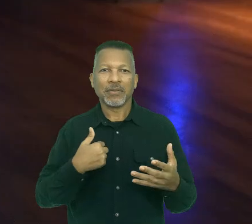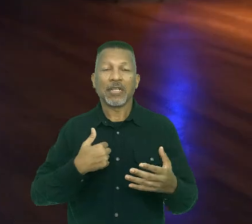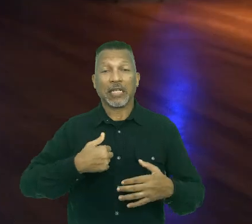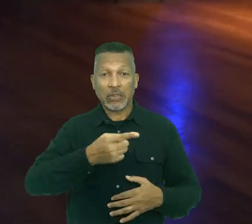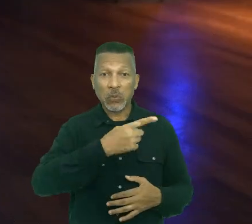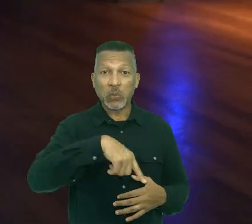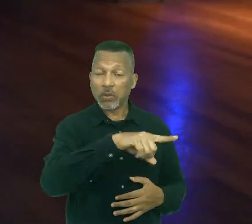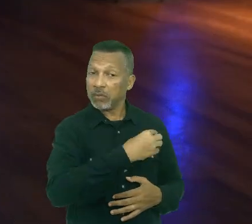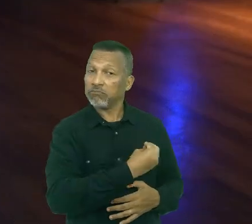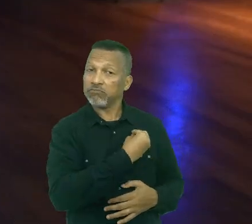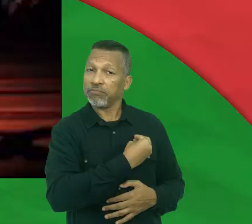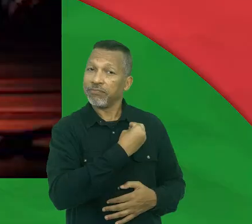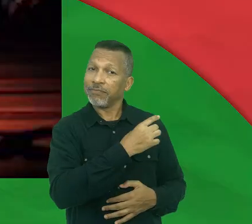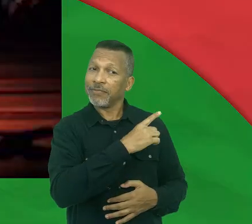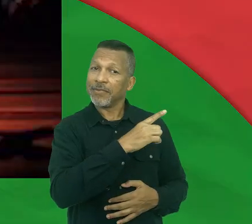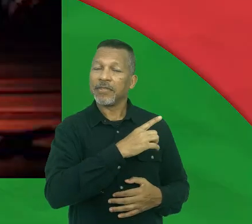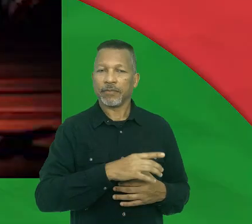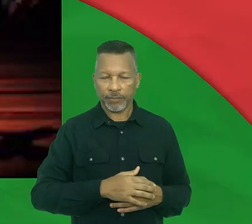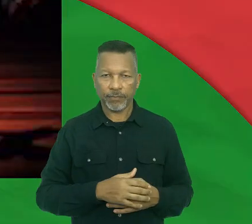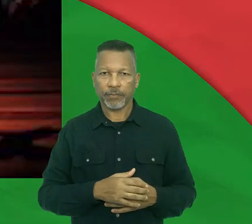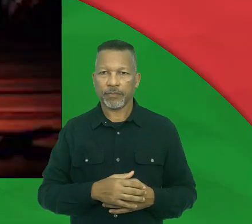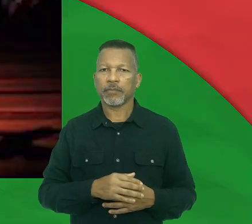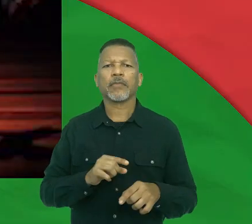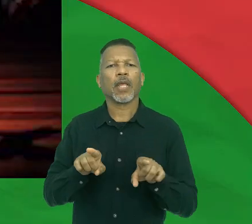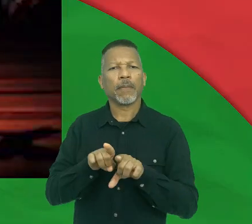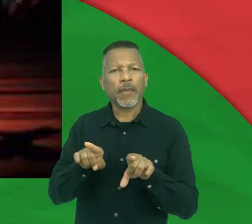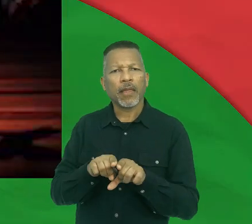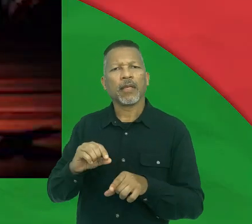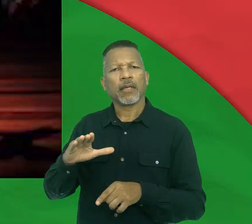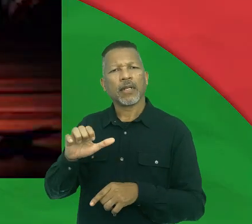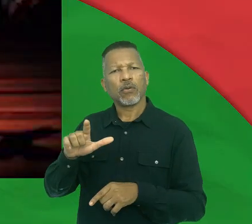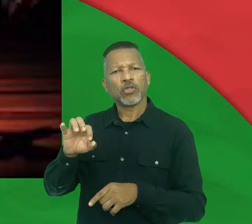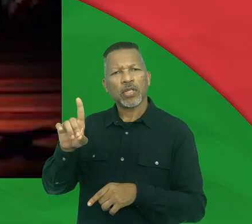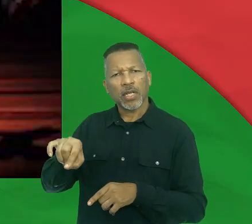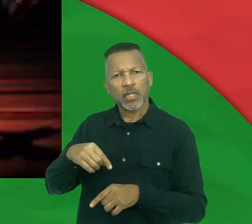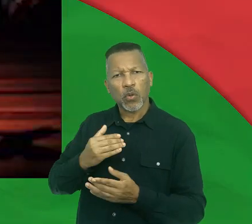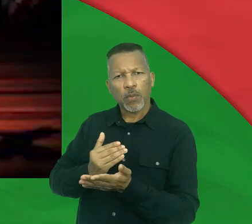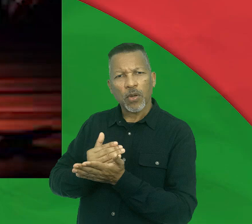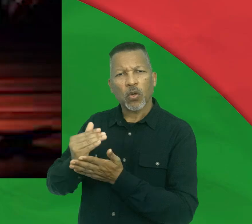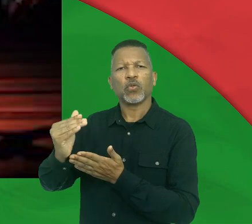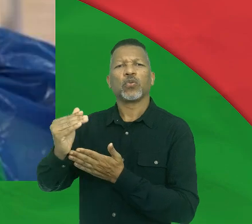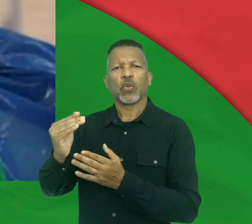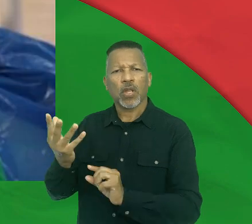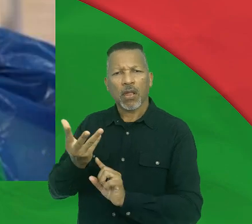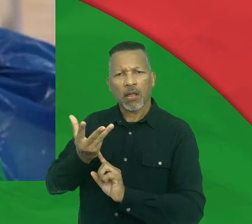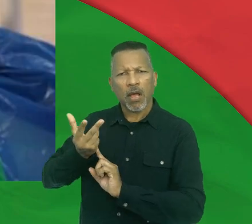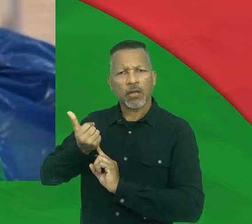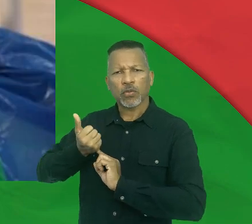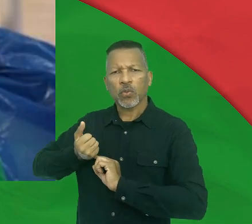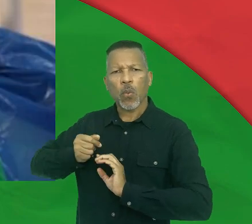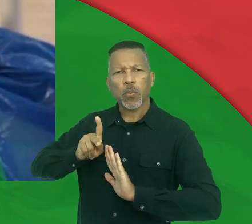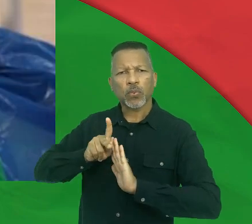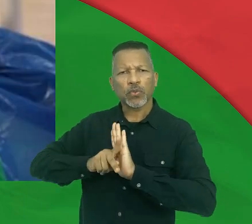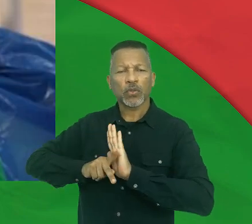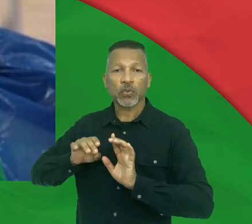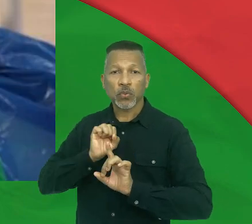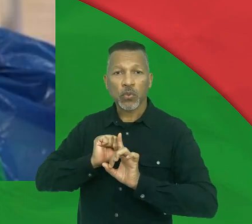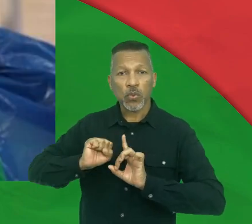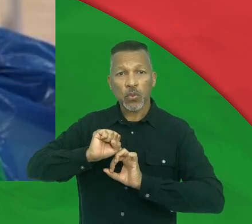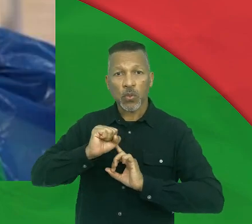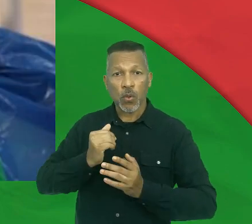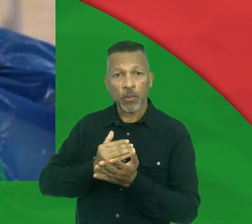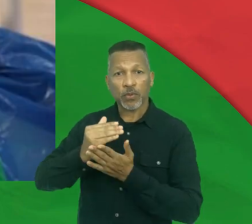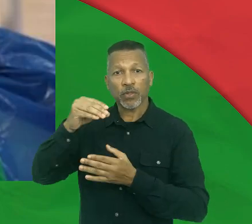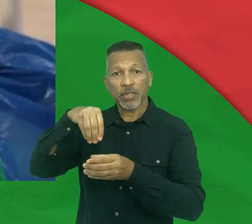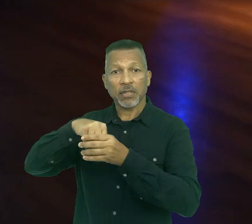Viva, ali no meio. Claudiane teve a trajetória iniciada na arte por meio de um projeto social que nasceu